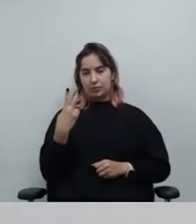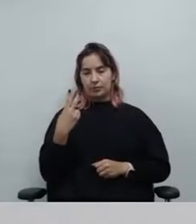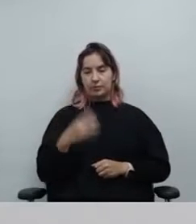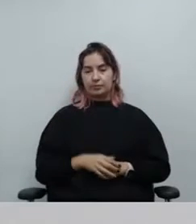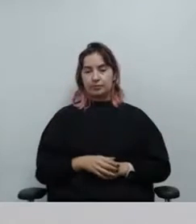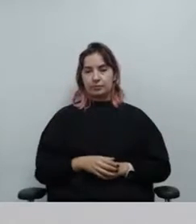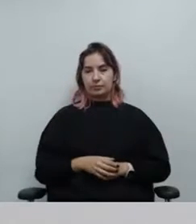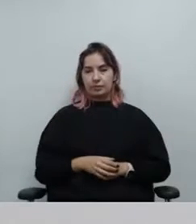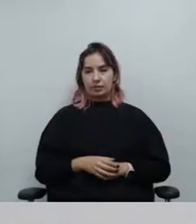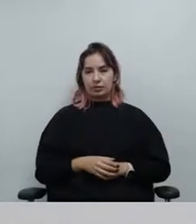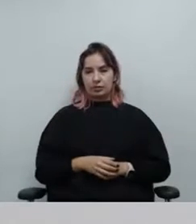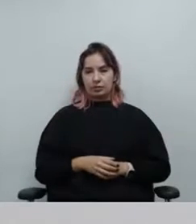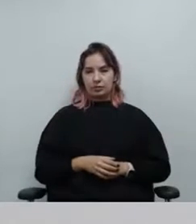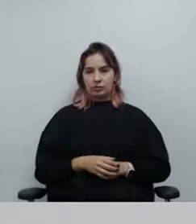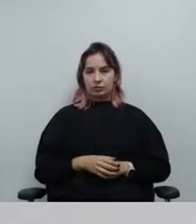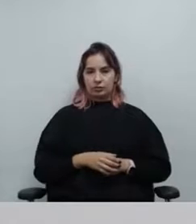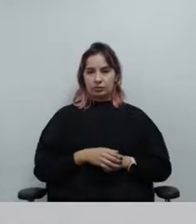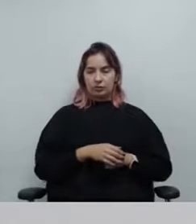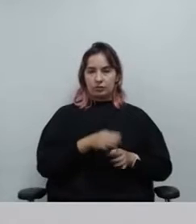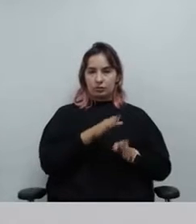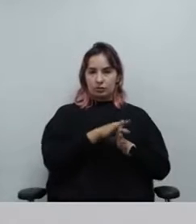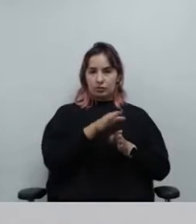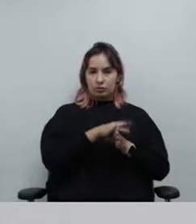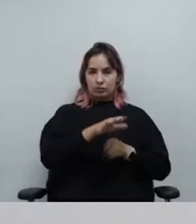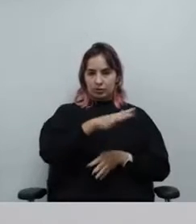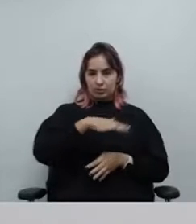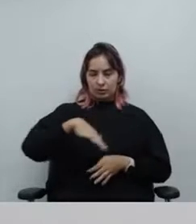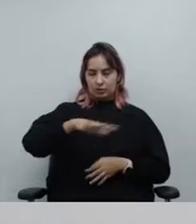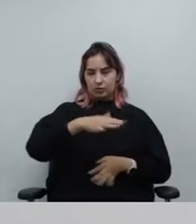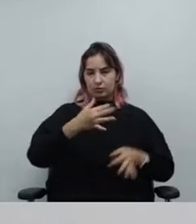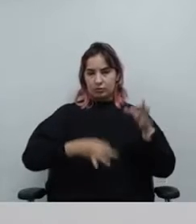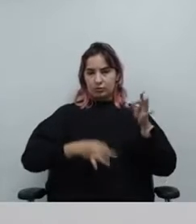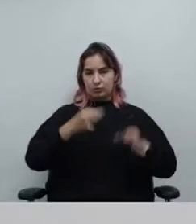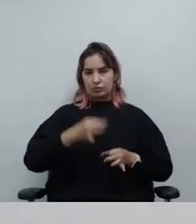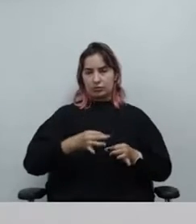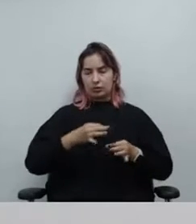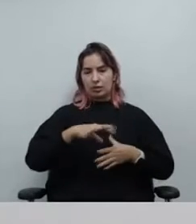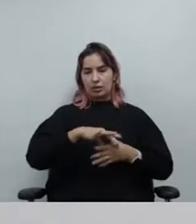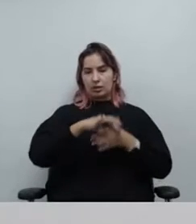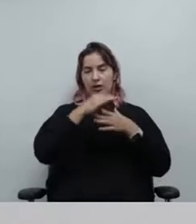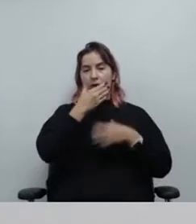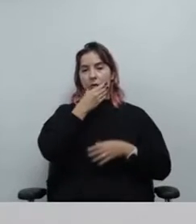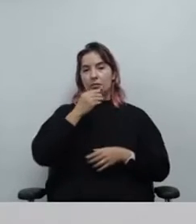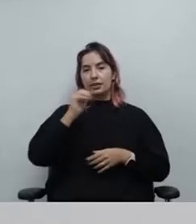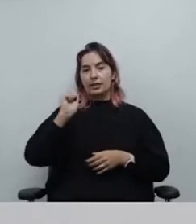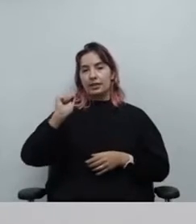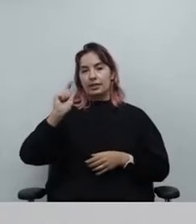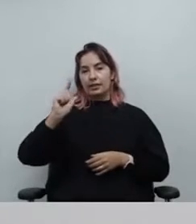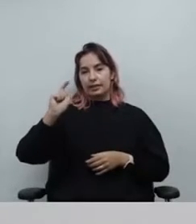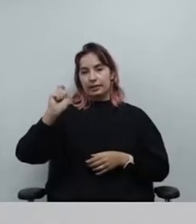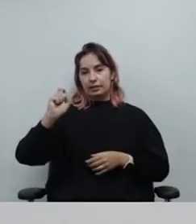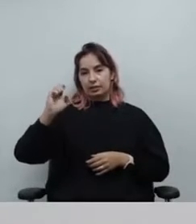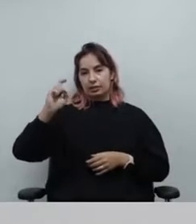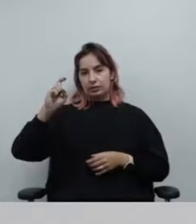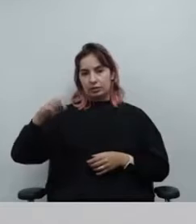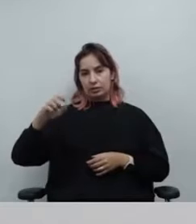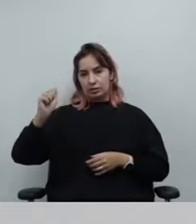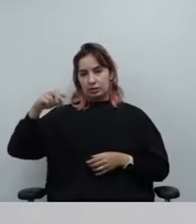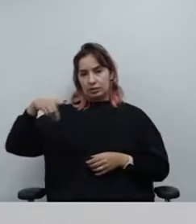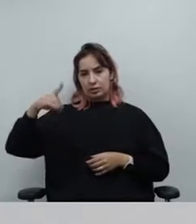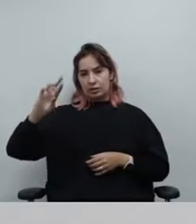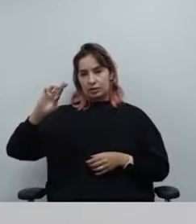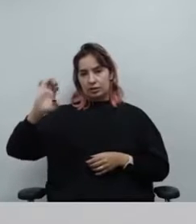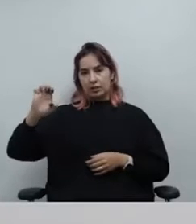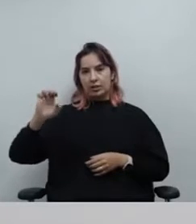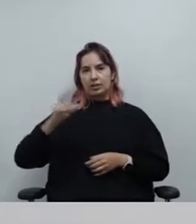uma comitiva do Conselho Nacional de Justiça, liderada pelo conselheiro Alexandre Bastos Cunha. Esse grupo tem visitado instituições do